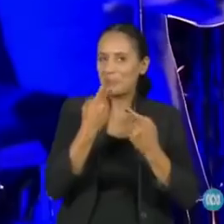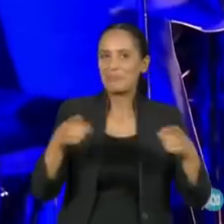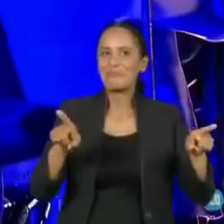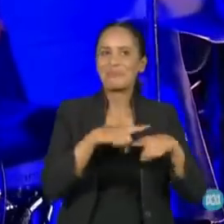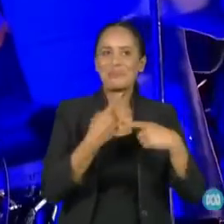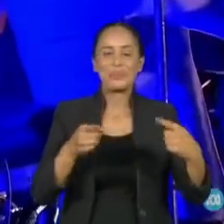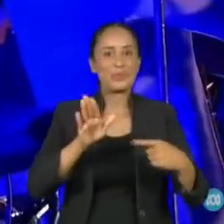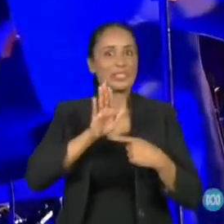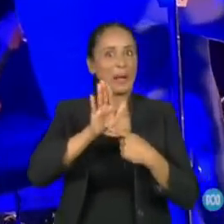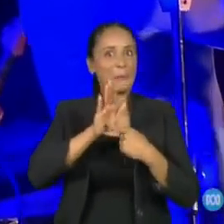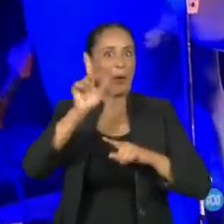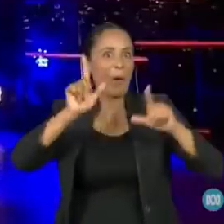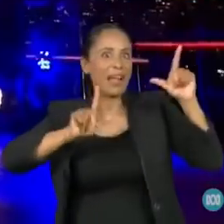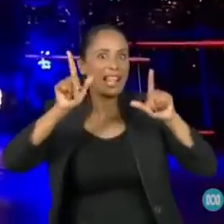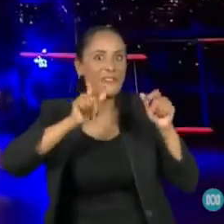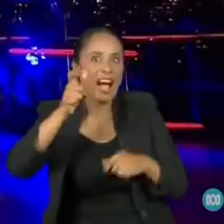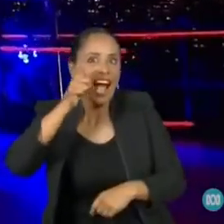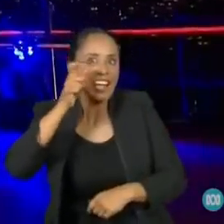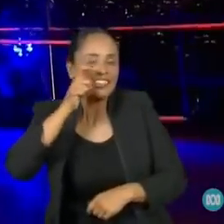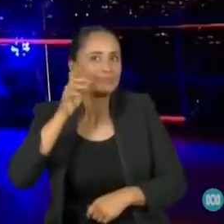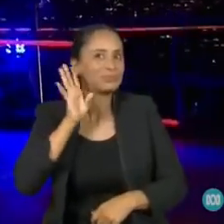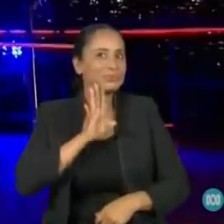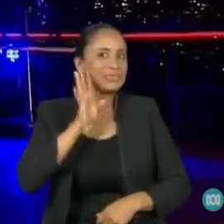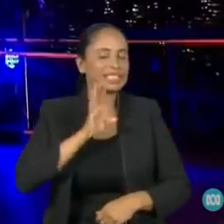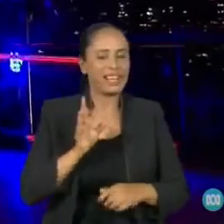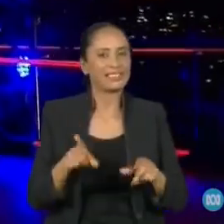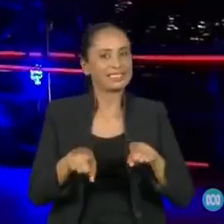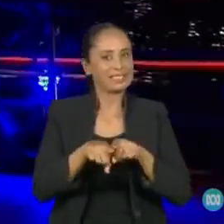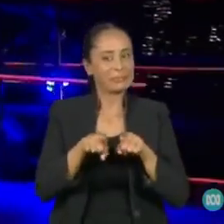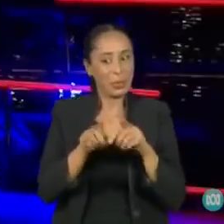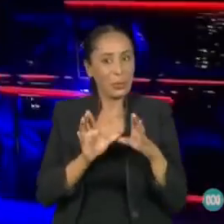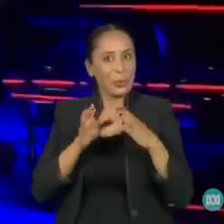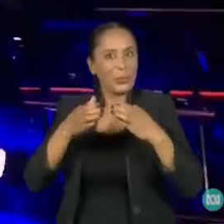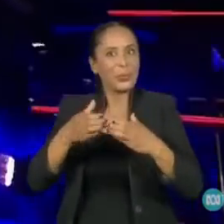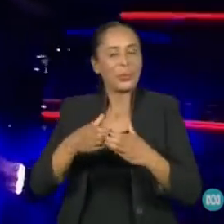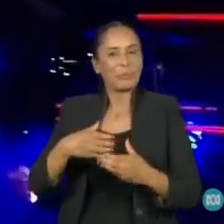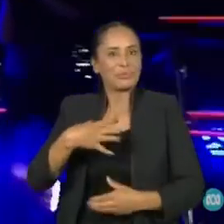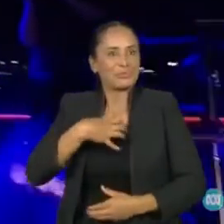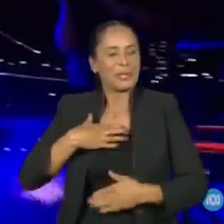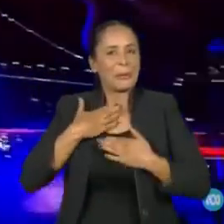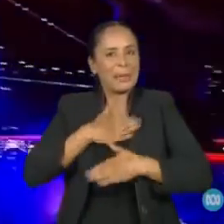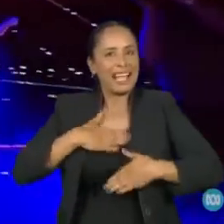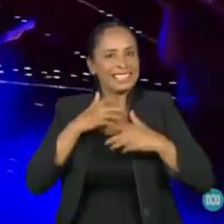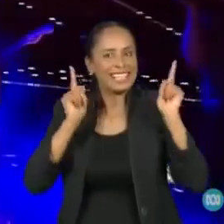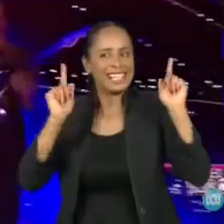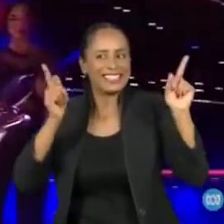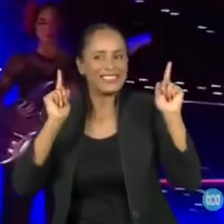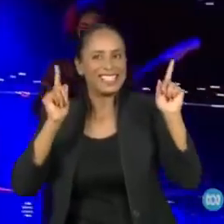transmitido em rede nacional e para um pequeno grupo que se divertiu ao vivo.